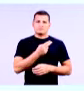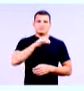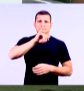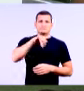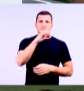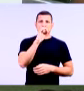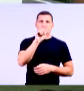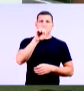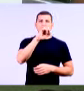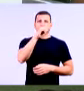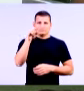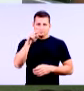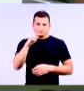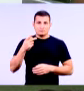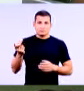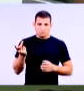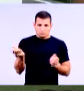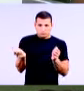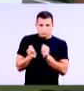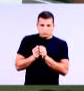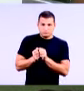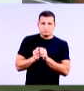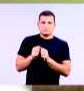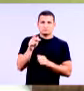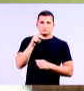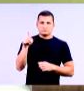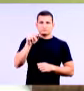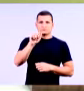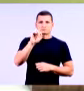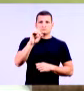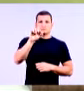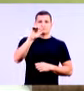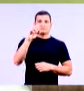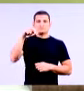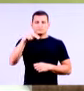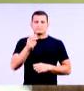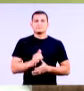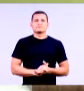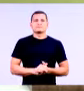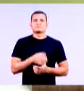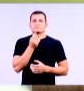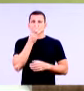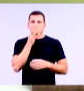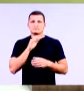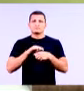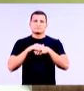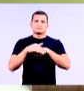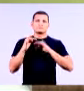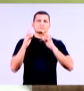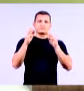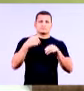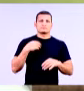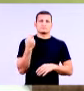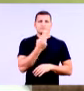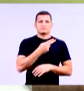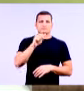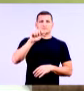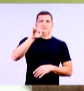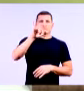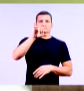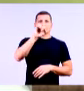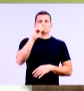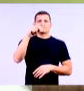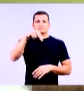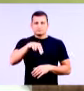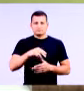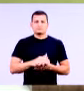comigo está o professor Alisson. Boa noite a todos, eu sou o professor Alisson, desejo a todos vocês dos